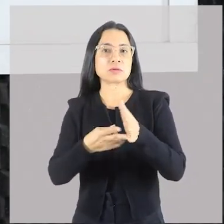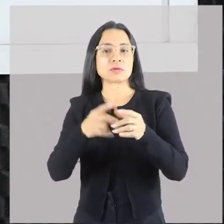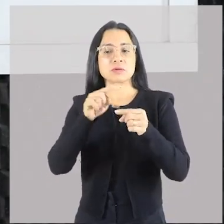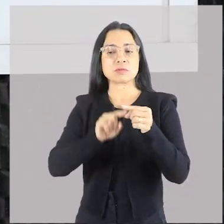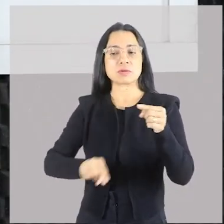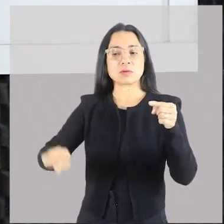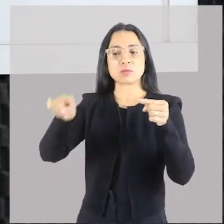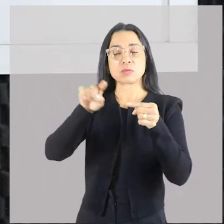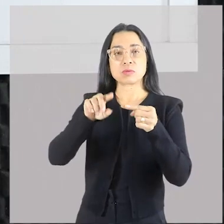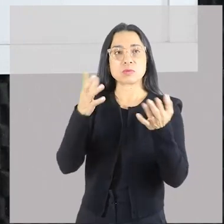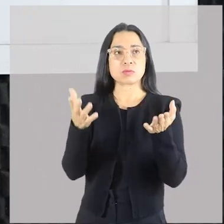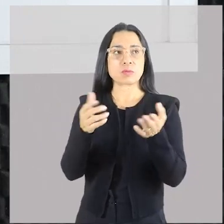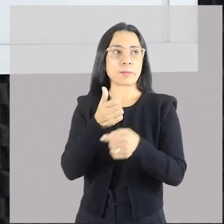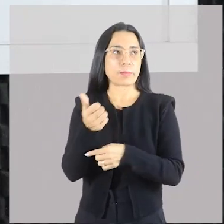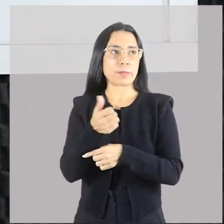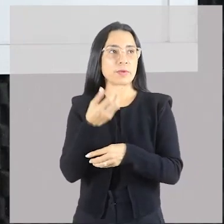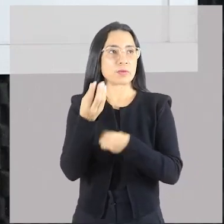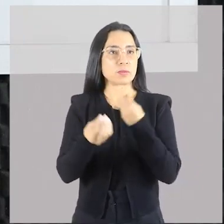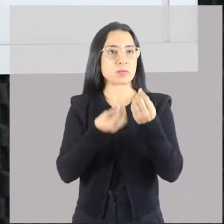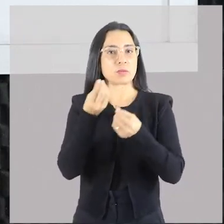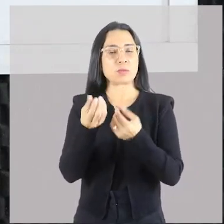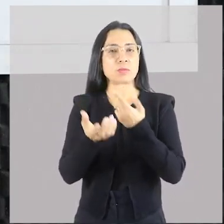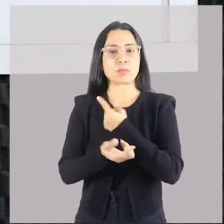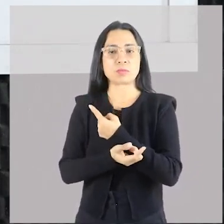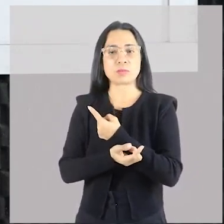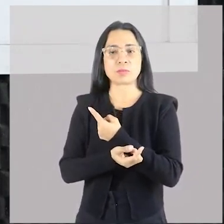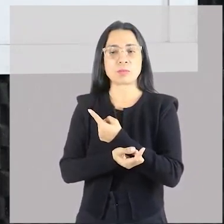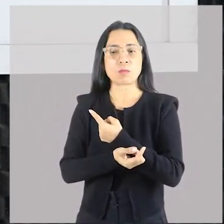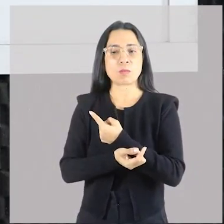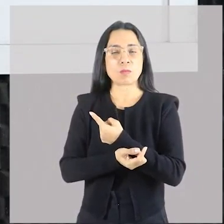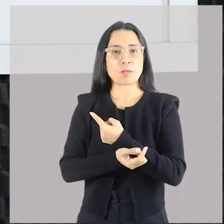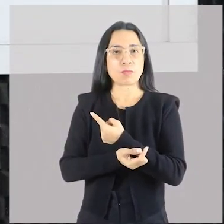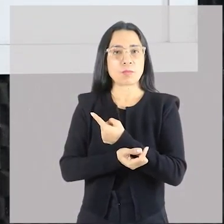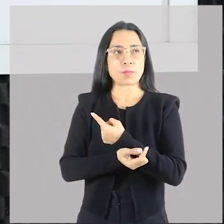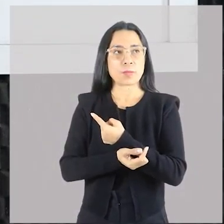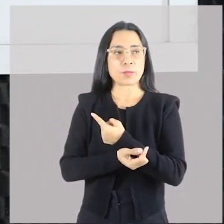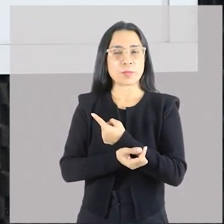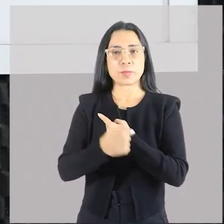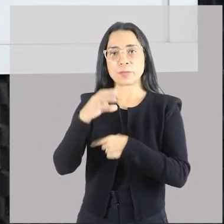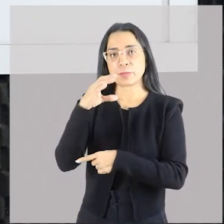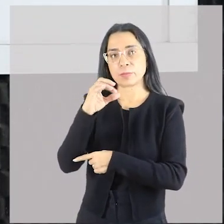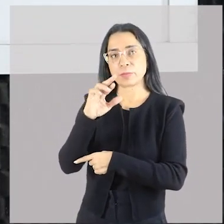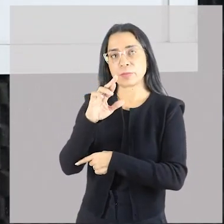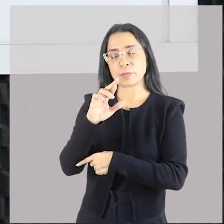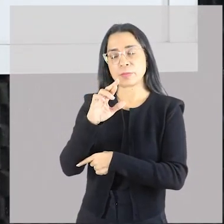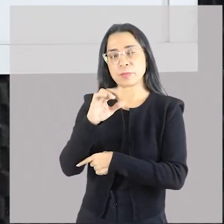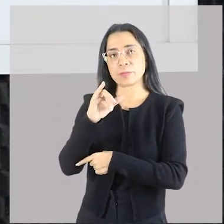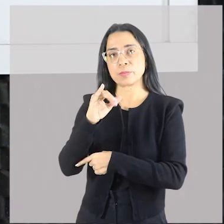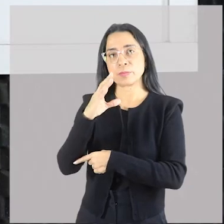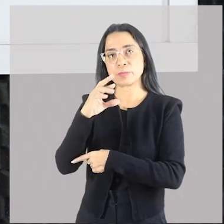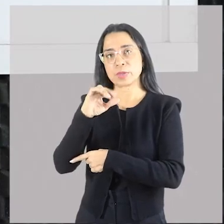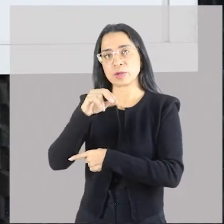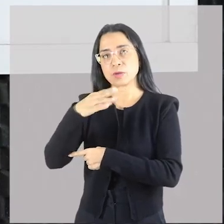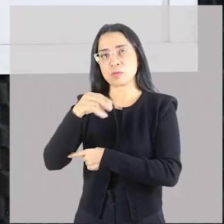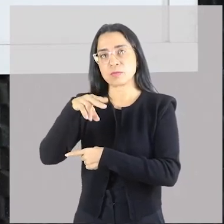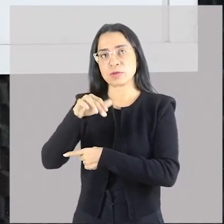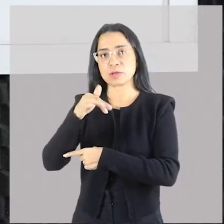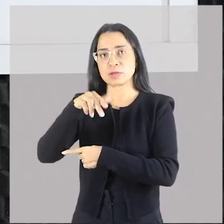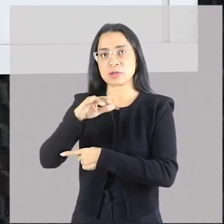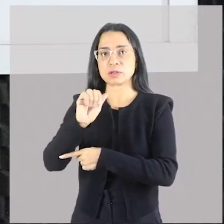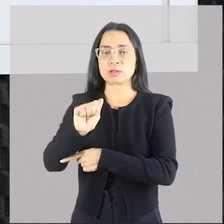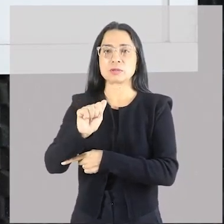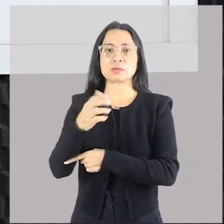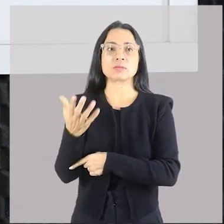é uma circunferência. Primeiro, como é que a circunferência é formada? Você tem um ponto central,